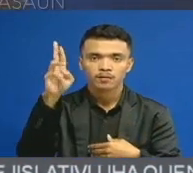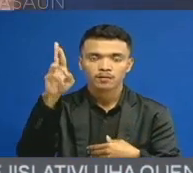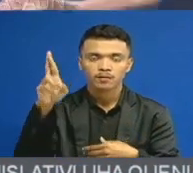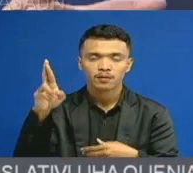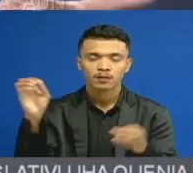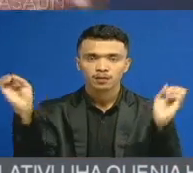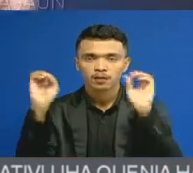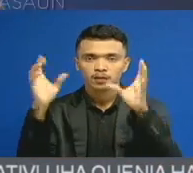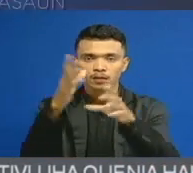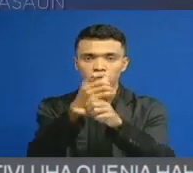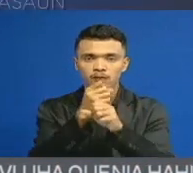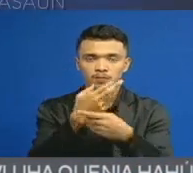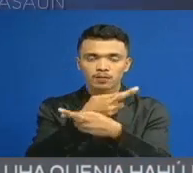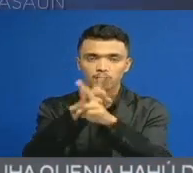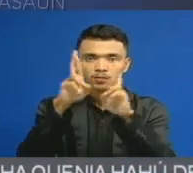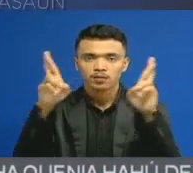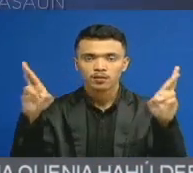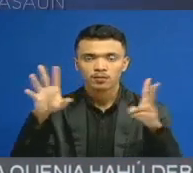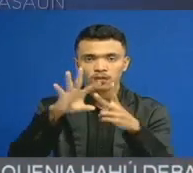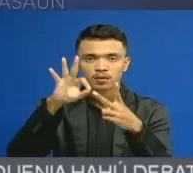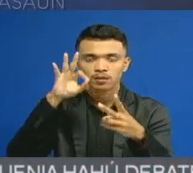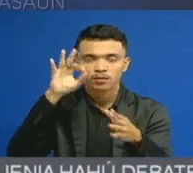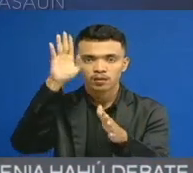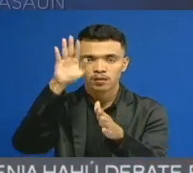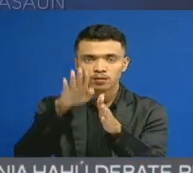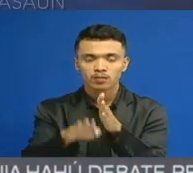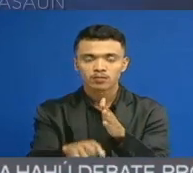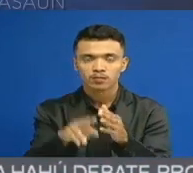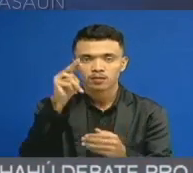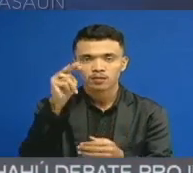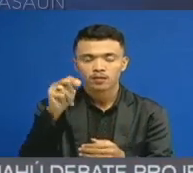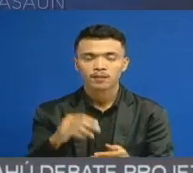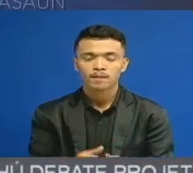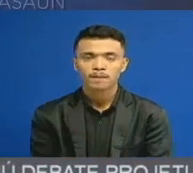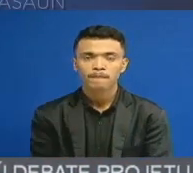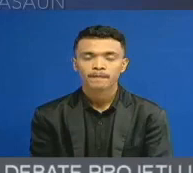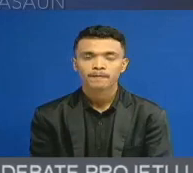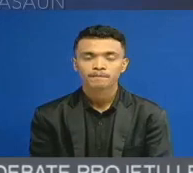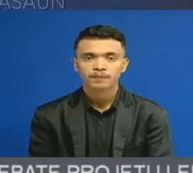simu resulta de elison hal golpe hatunia alain